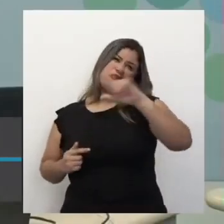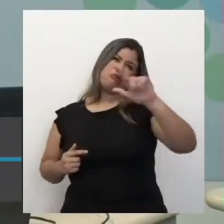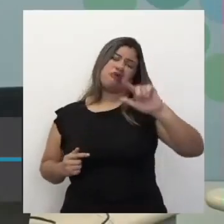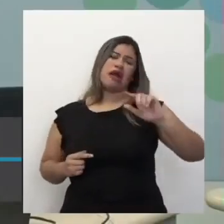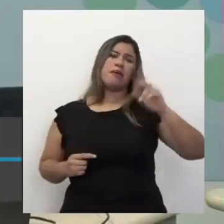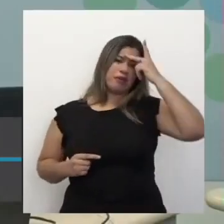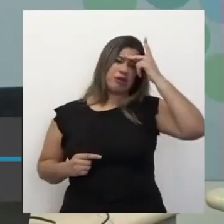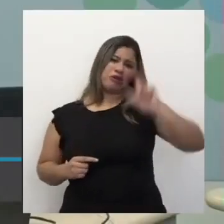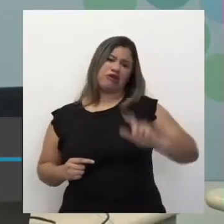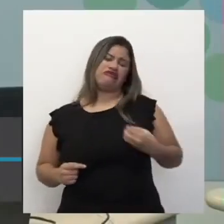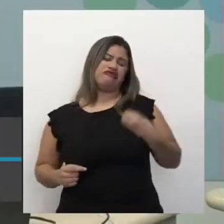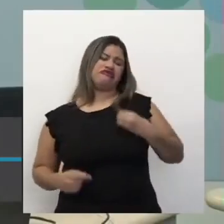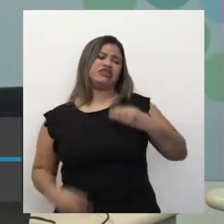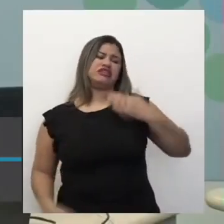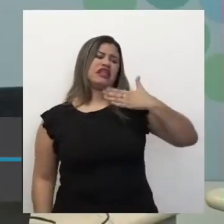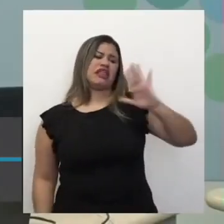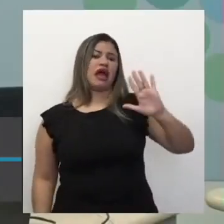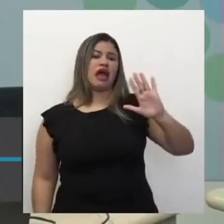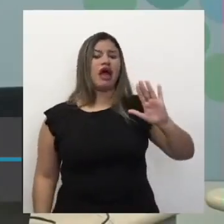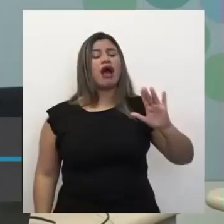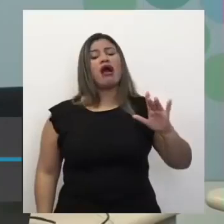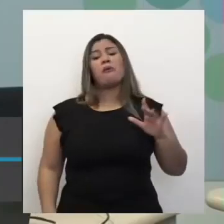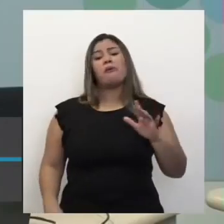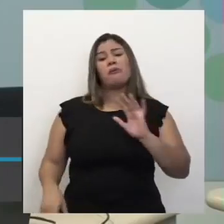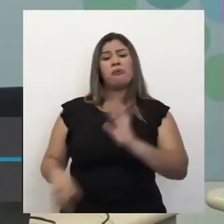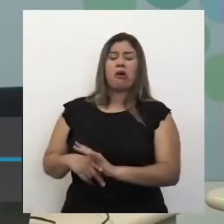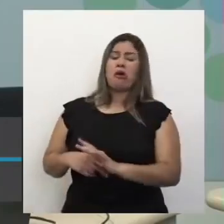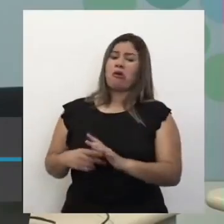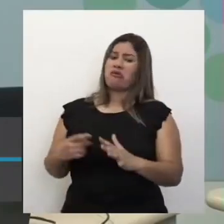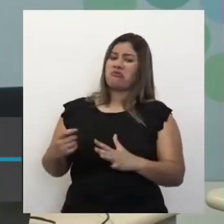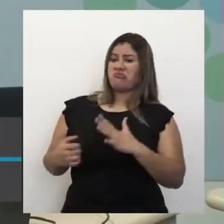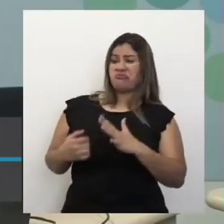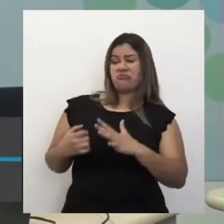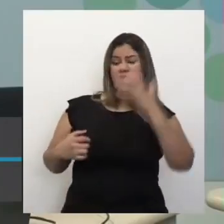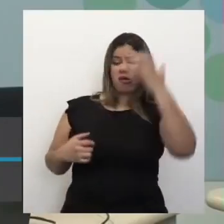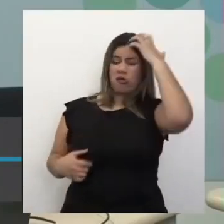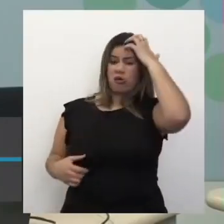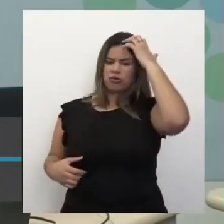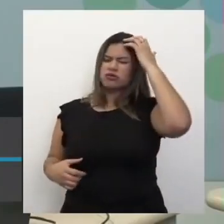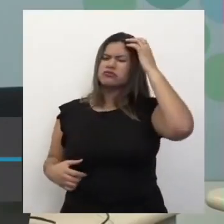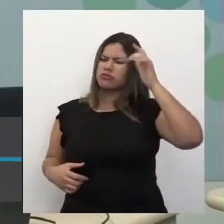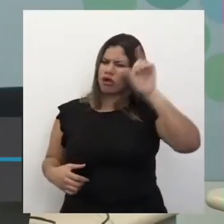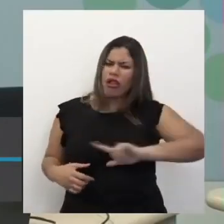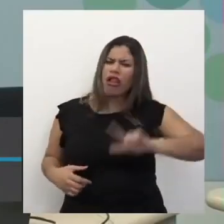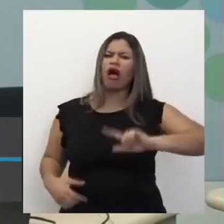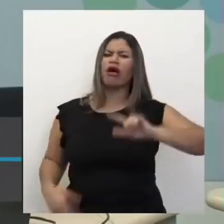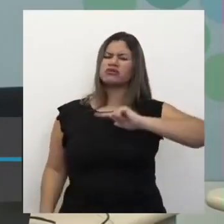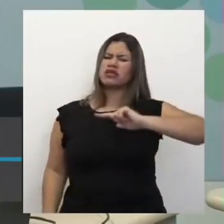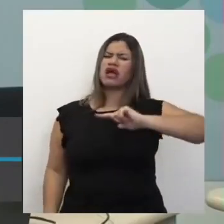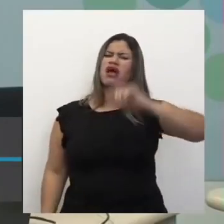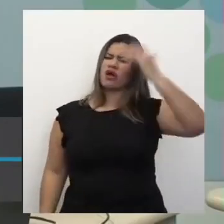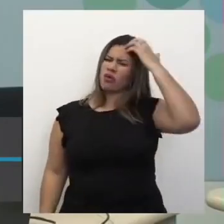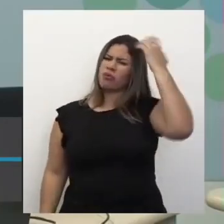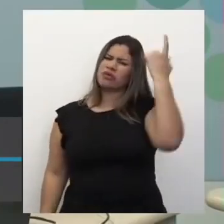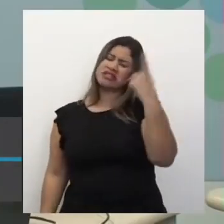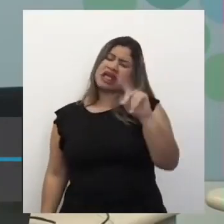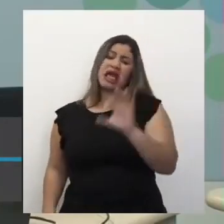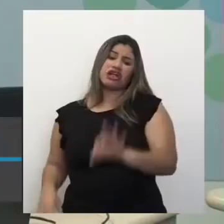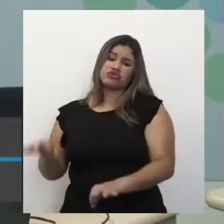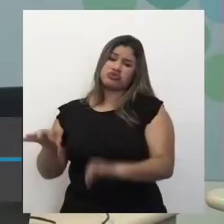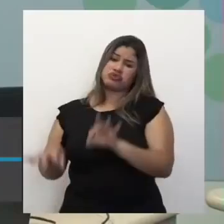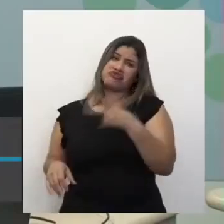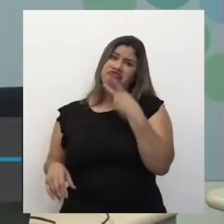morava lá. O problema é da empresa. Lógico que a empresa tem a culpa, né? Por mais que a justiça talvez fale que não, mas aí a gente